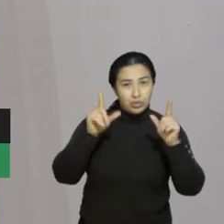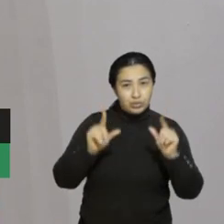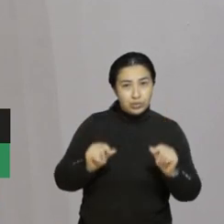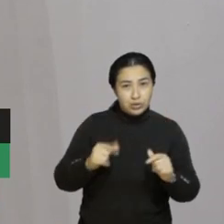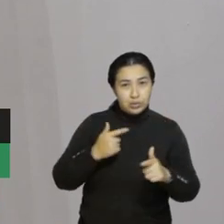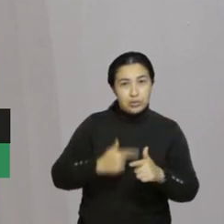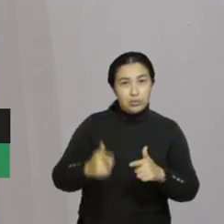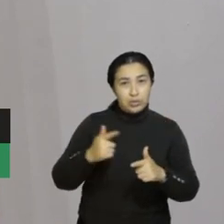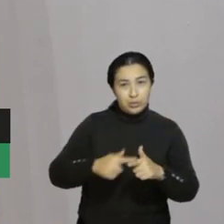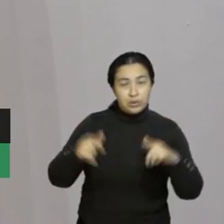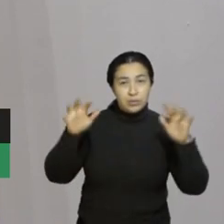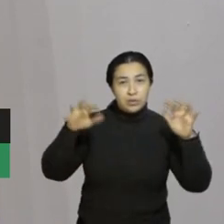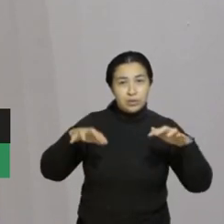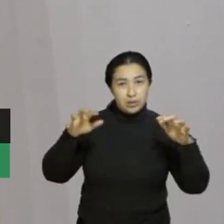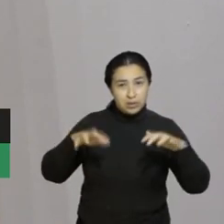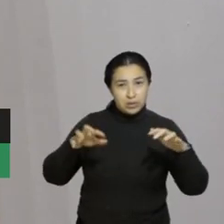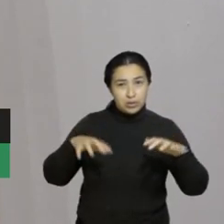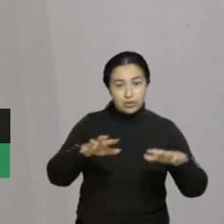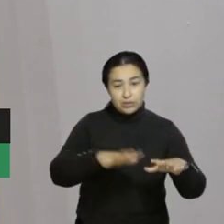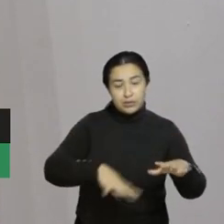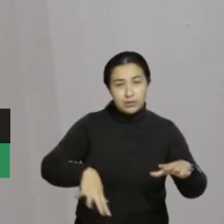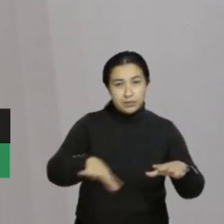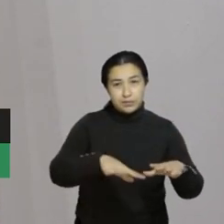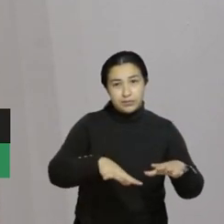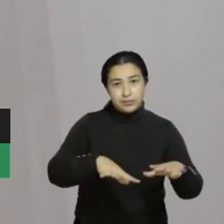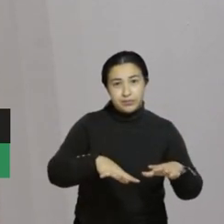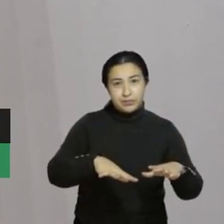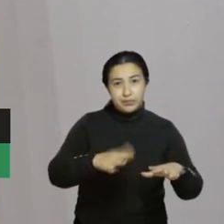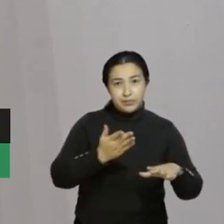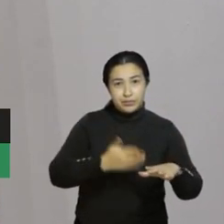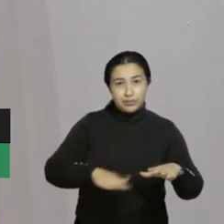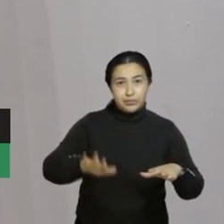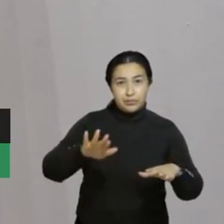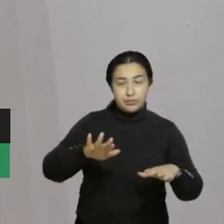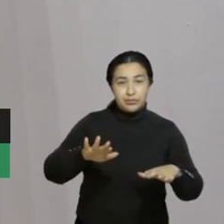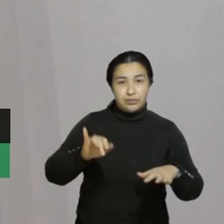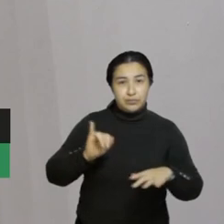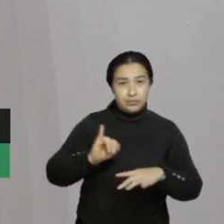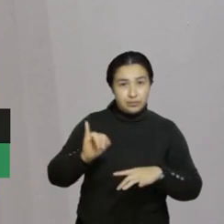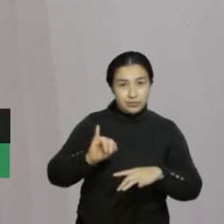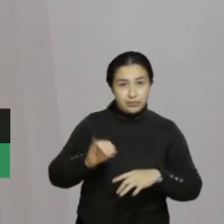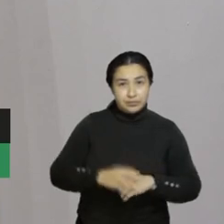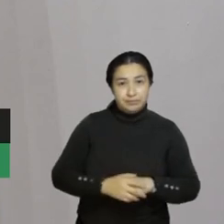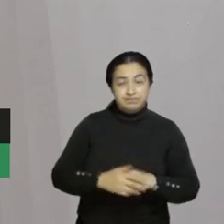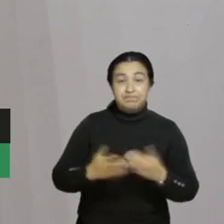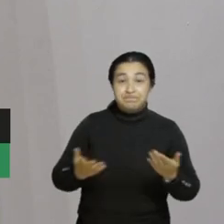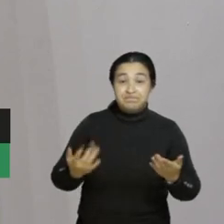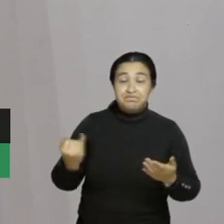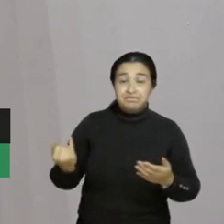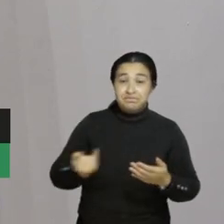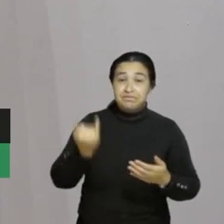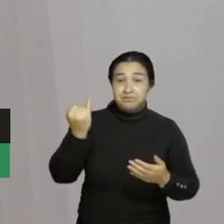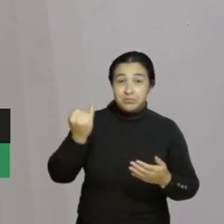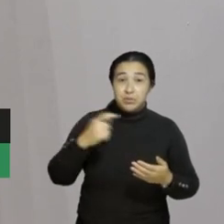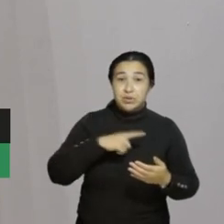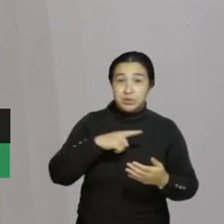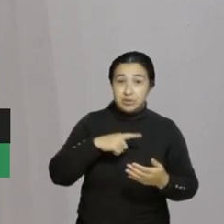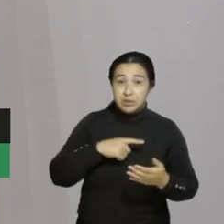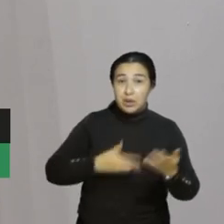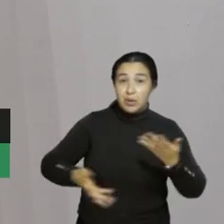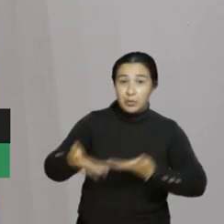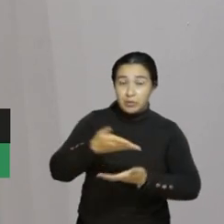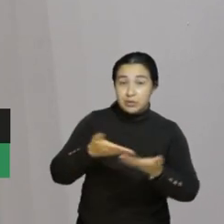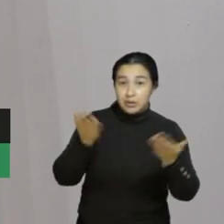as chuvas fazem sobre o Alto Vale do Itajaí. Então, um prazo importante, queria compartilhar com vocês uma